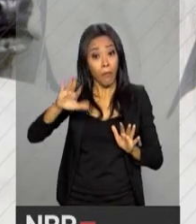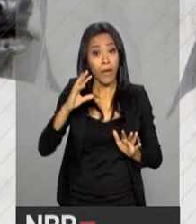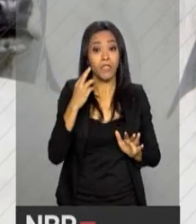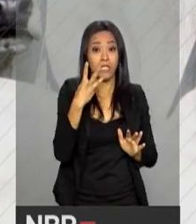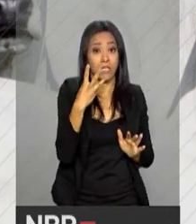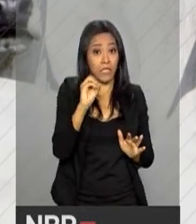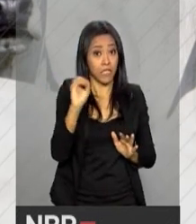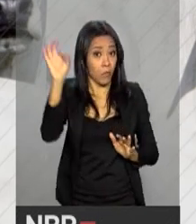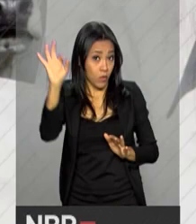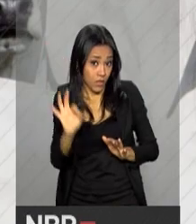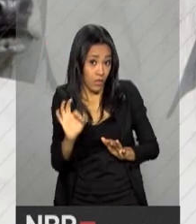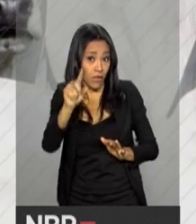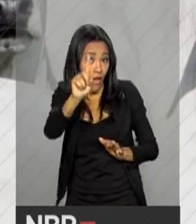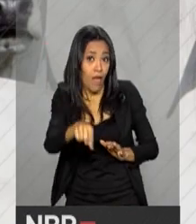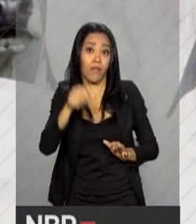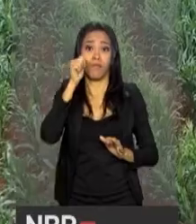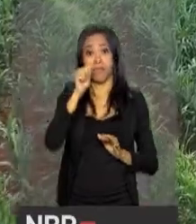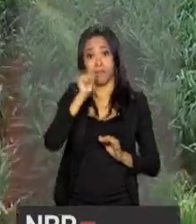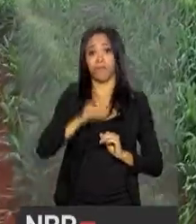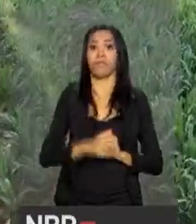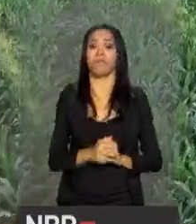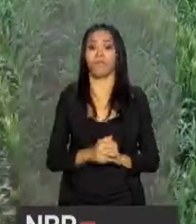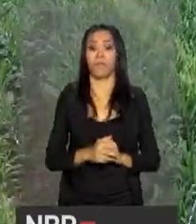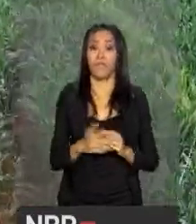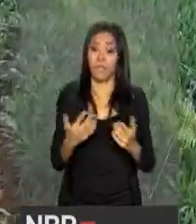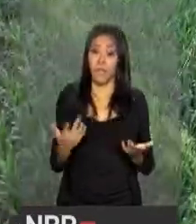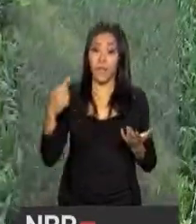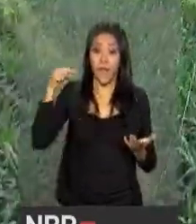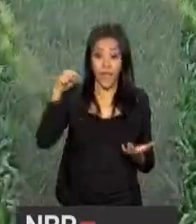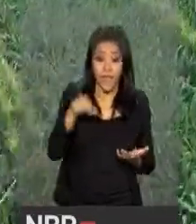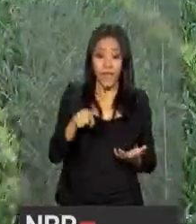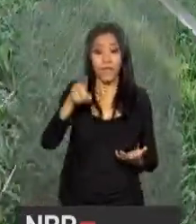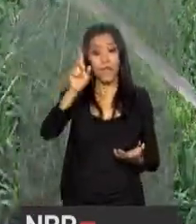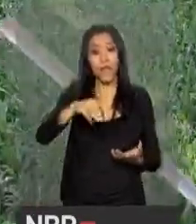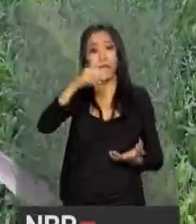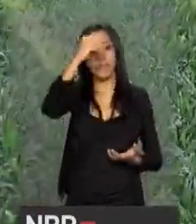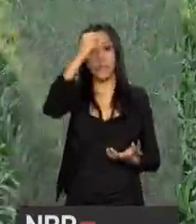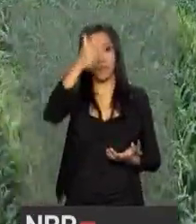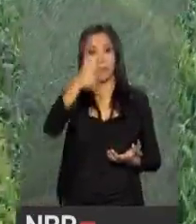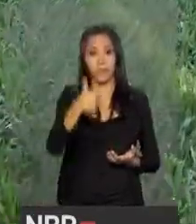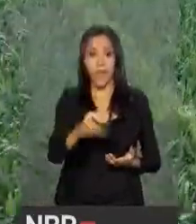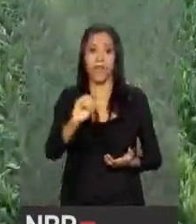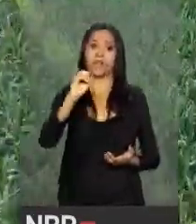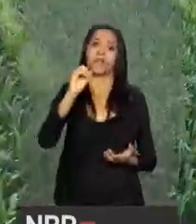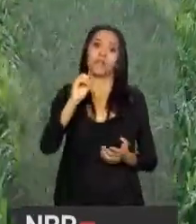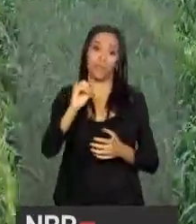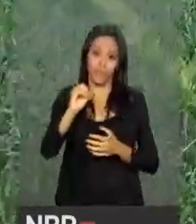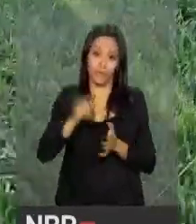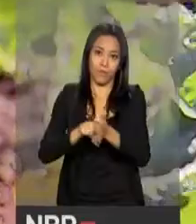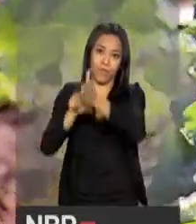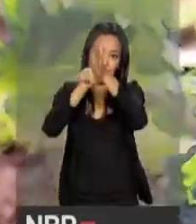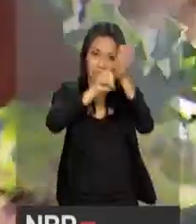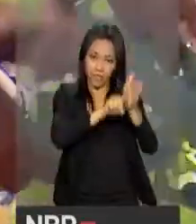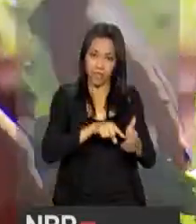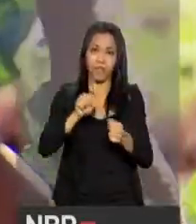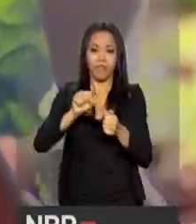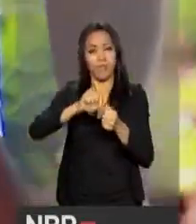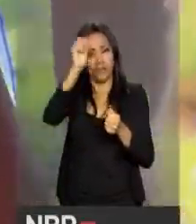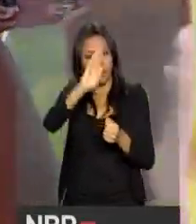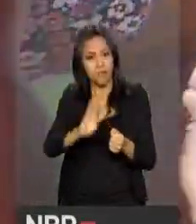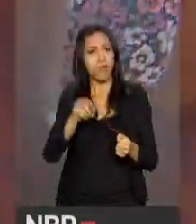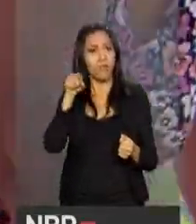30 por cento eram mulheres esse será o décimo censo agropecuário realizado no país e os resultados